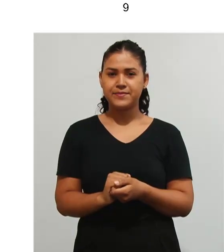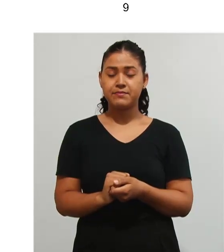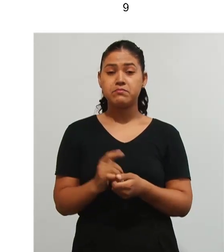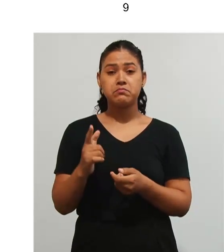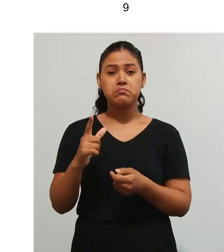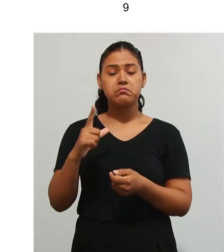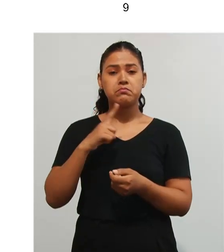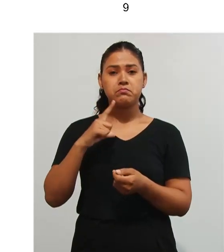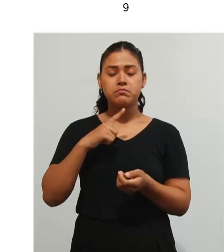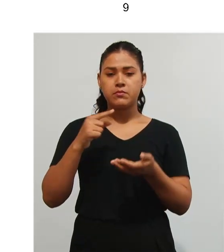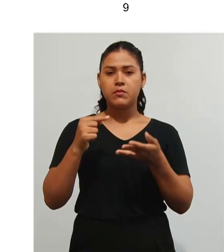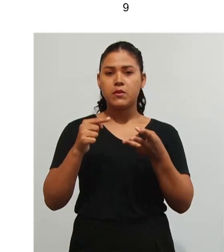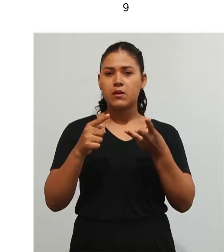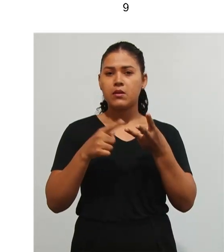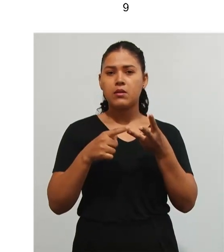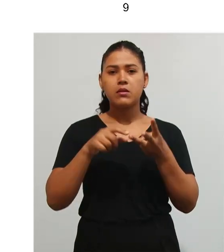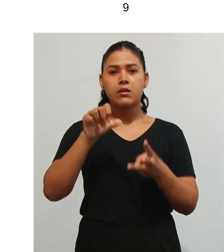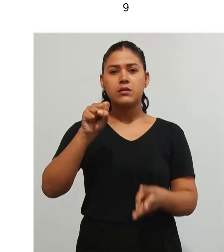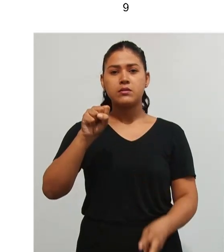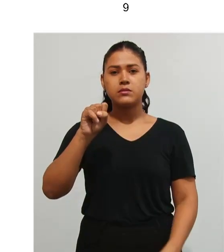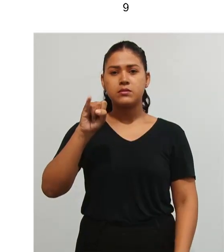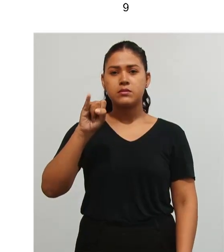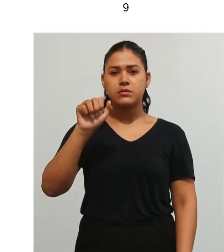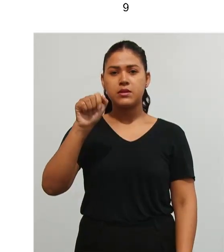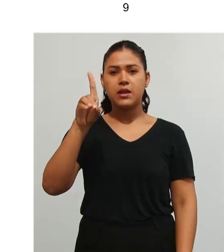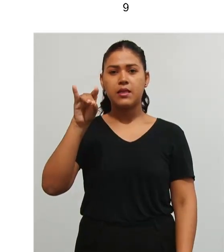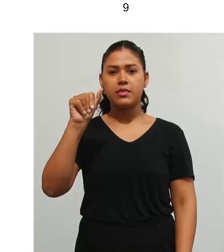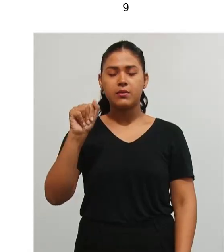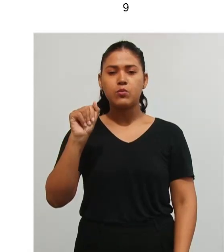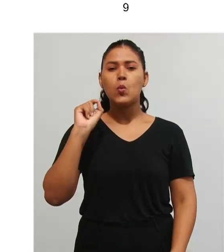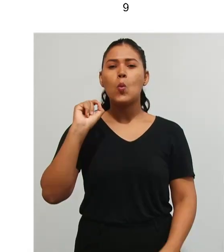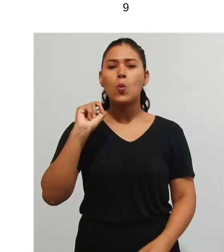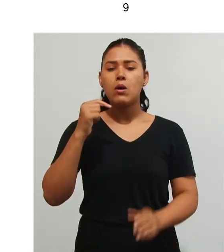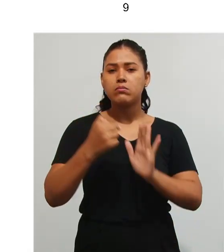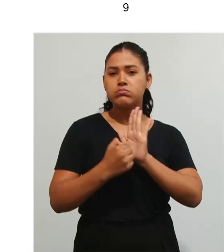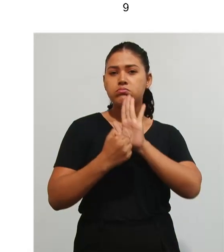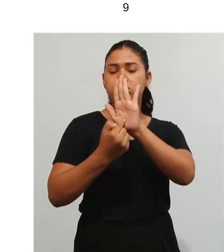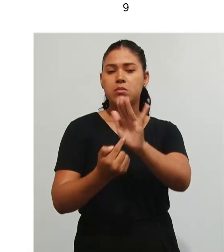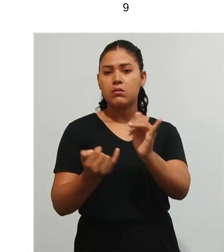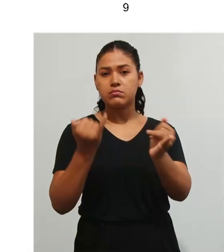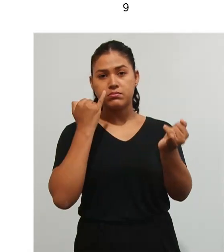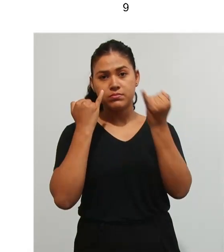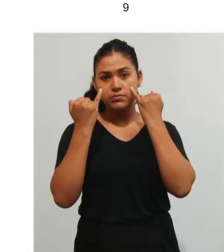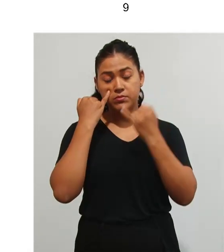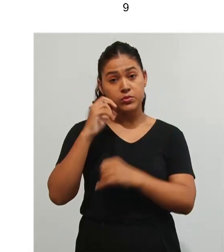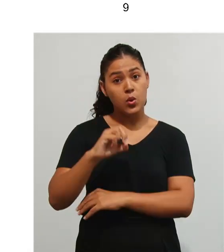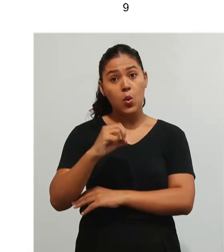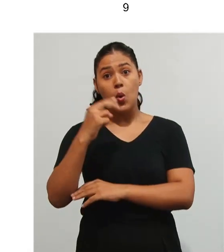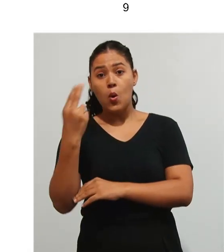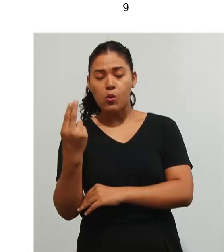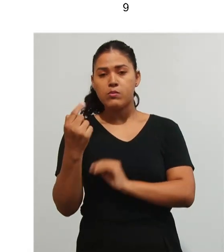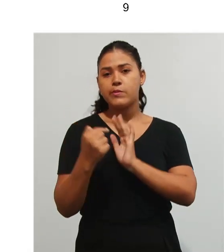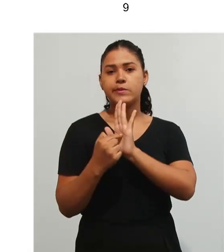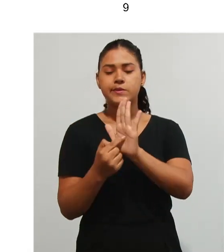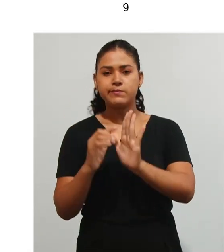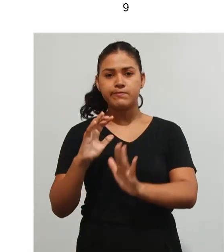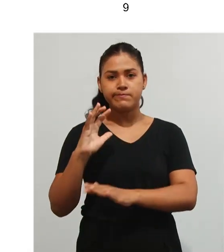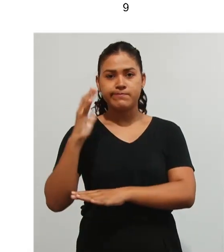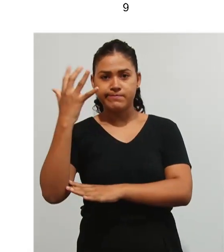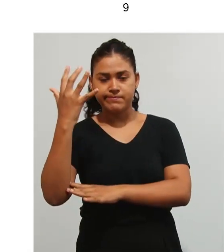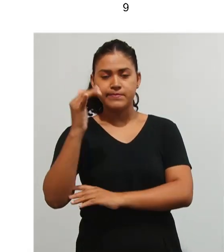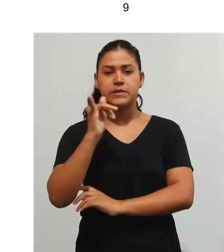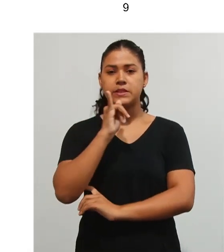nos dispositivos de saída, nós temos dispositivos que vão exibir informações ou resultados de ações do usuário, ou